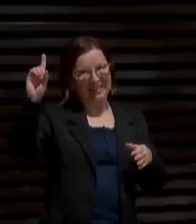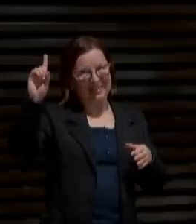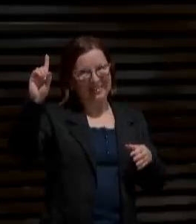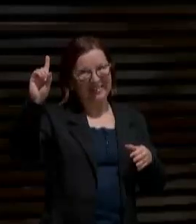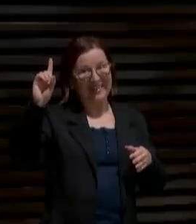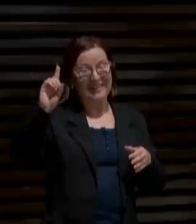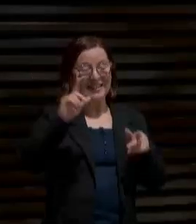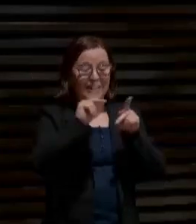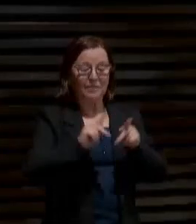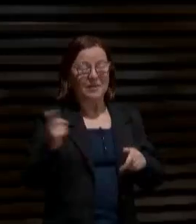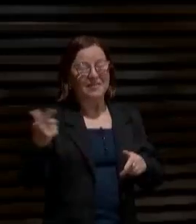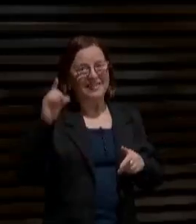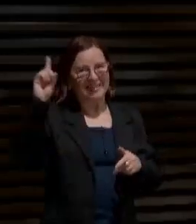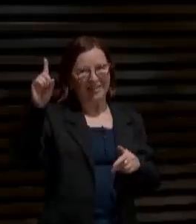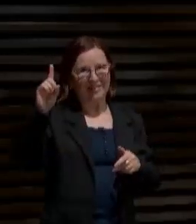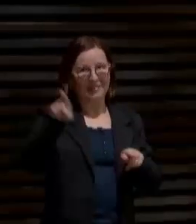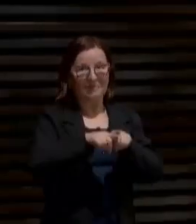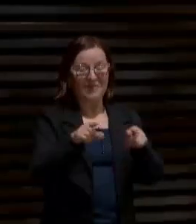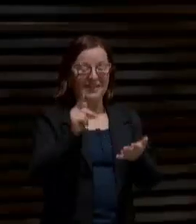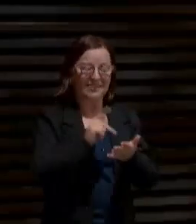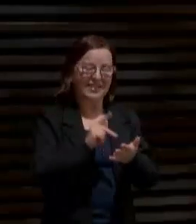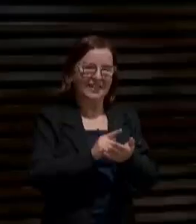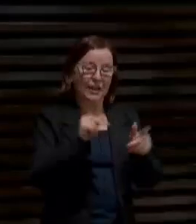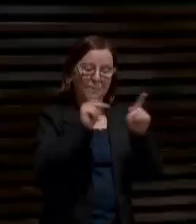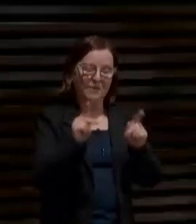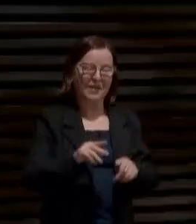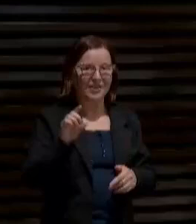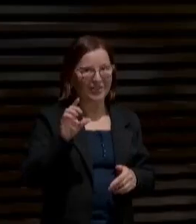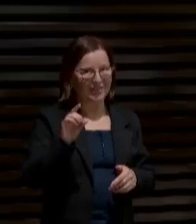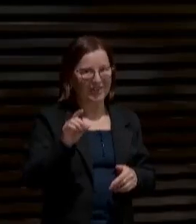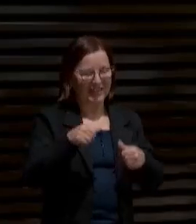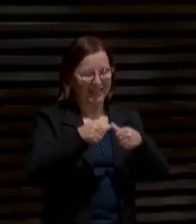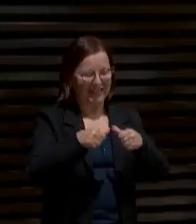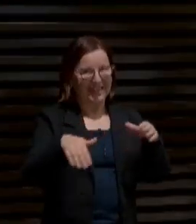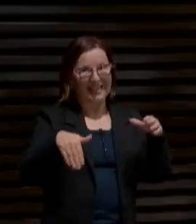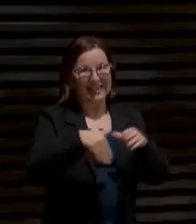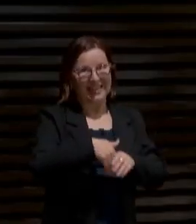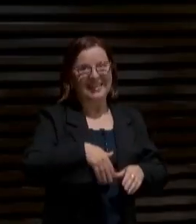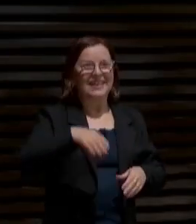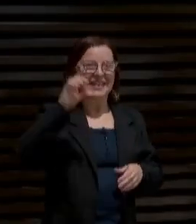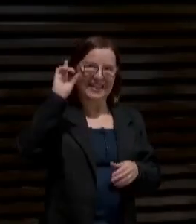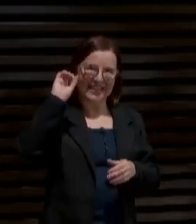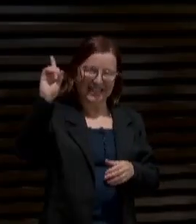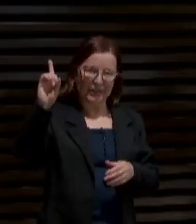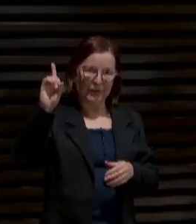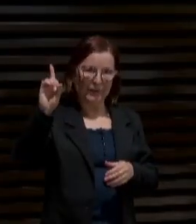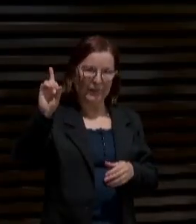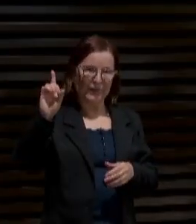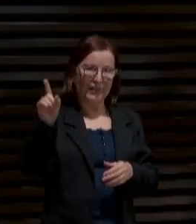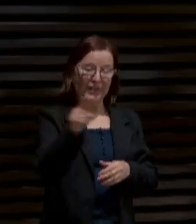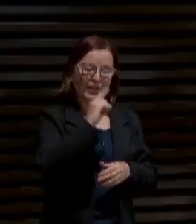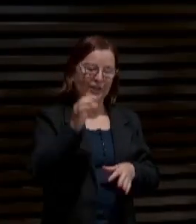pai mas a verdadeira paz só existe em Deus justificados pois mediante a faz